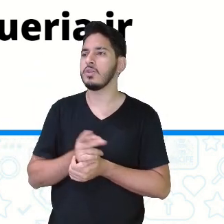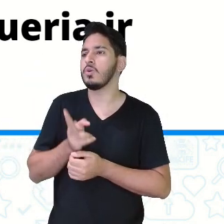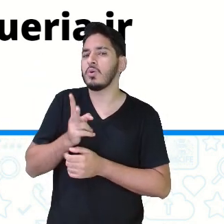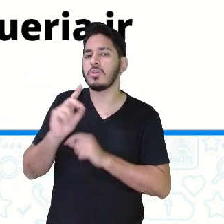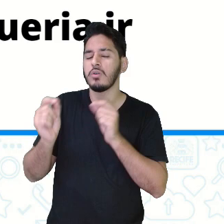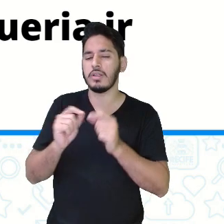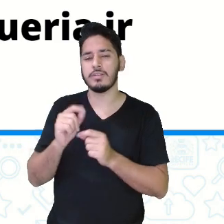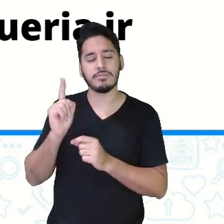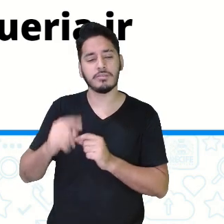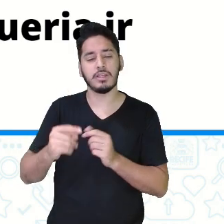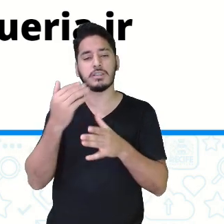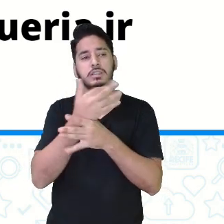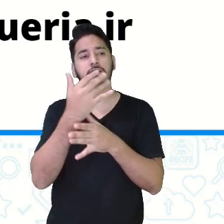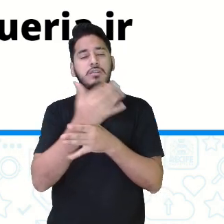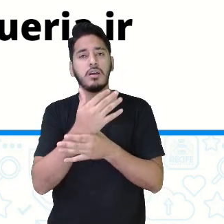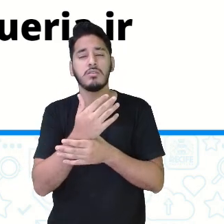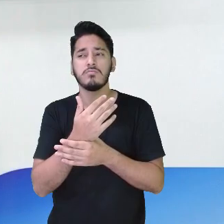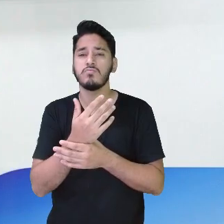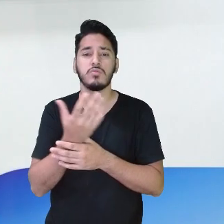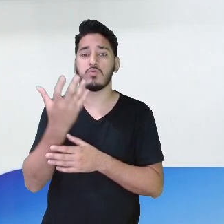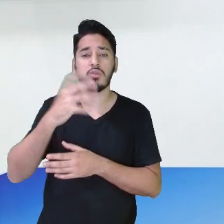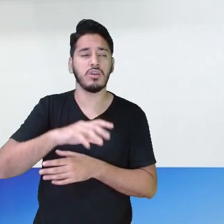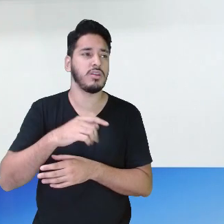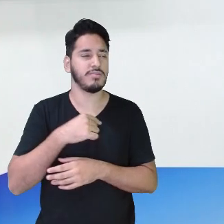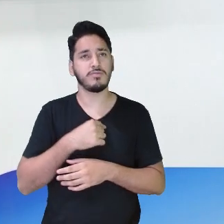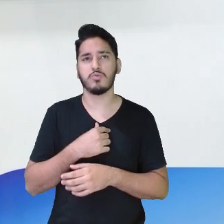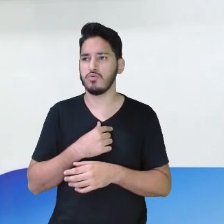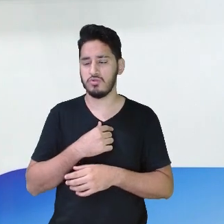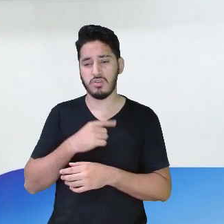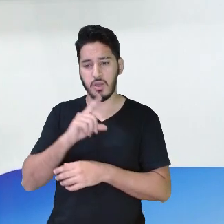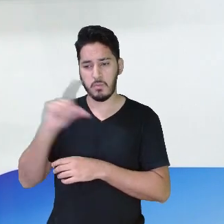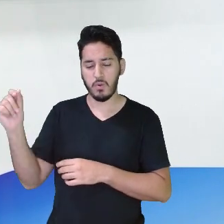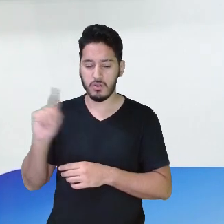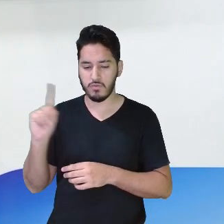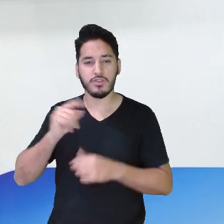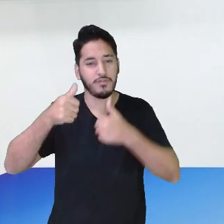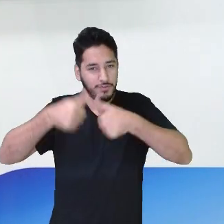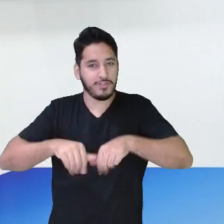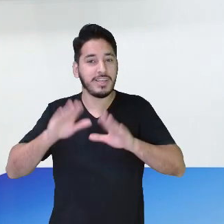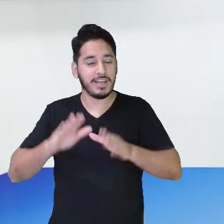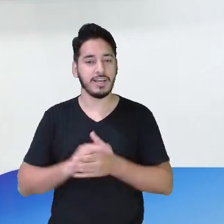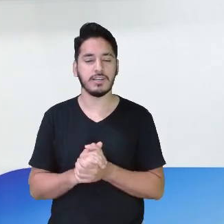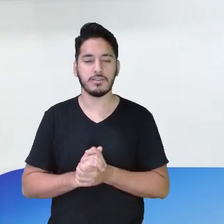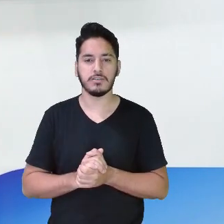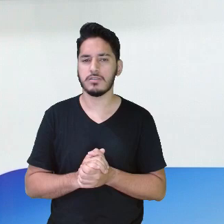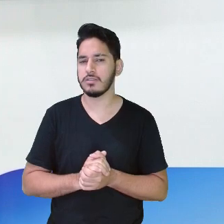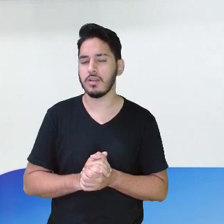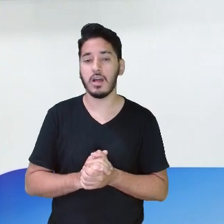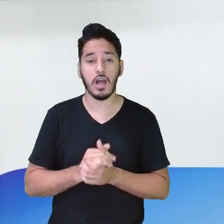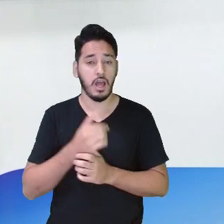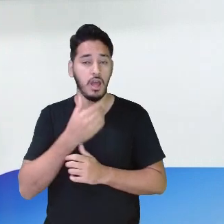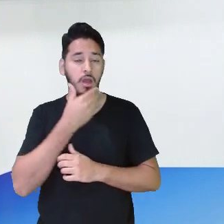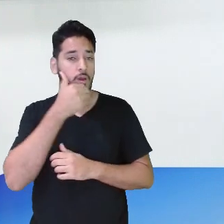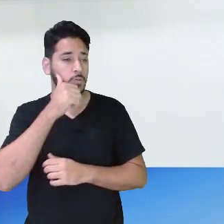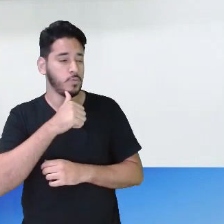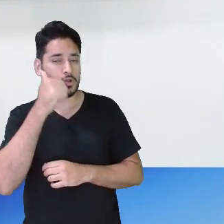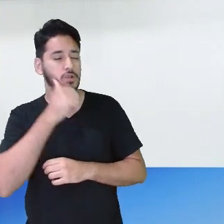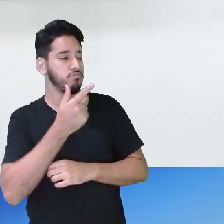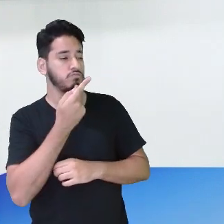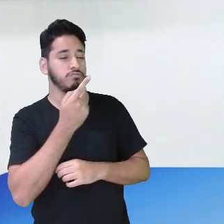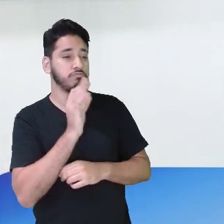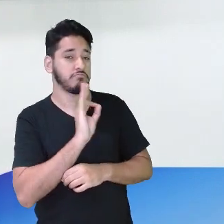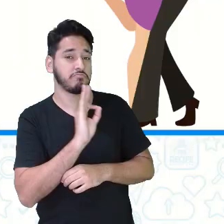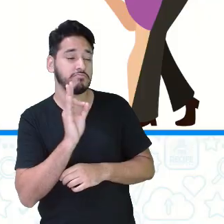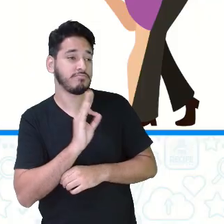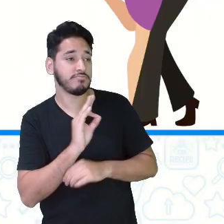na cidade. Já nem queria ir no dia seguinte. Em nenhum momento, Marina fez menção